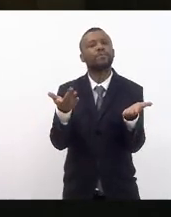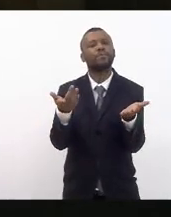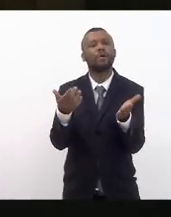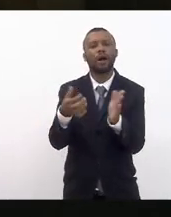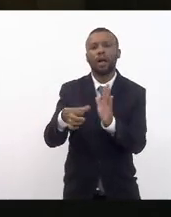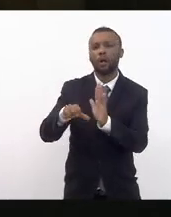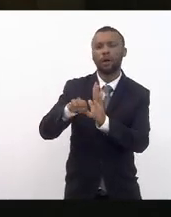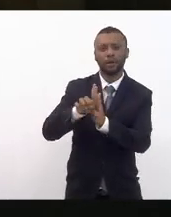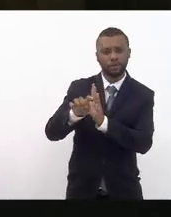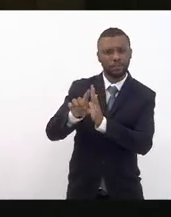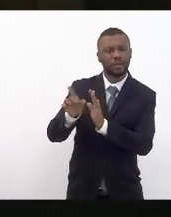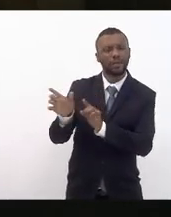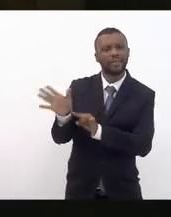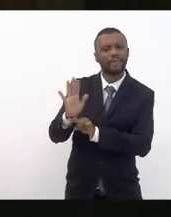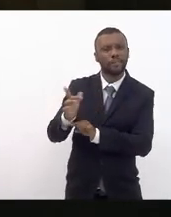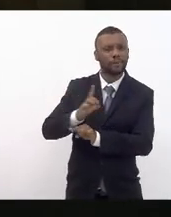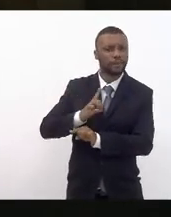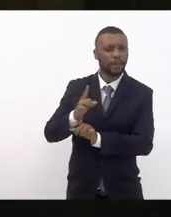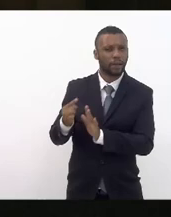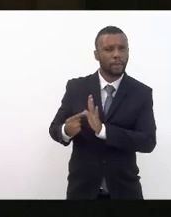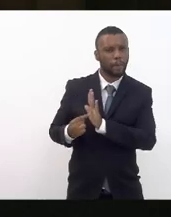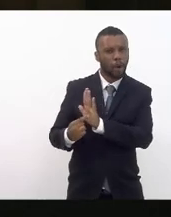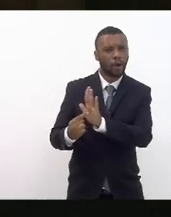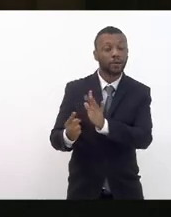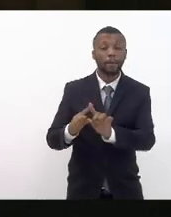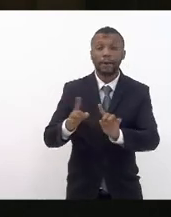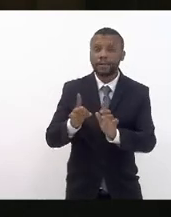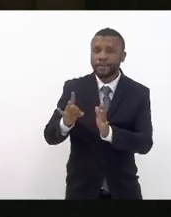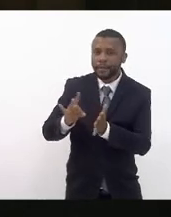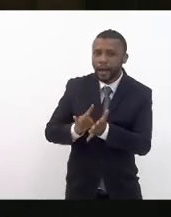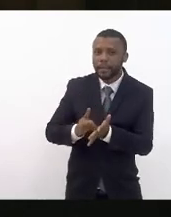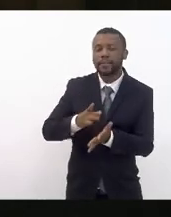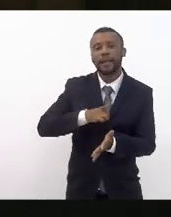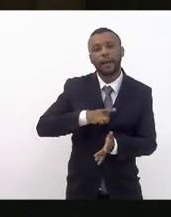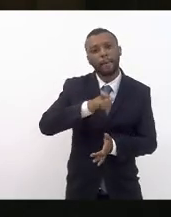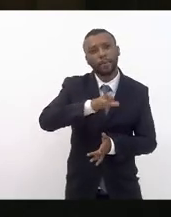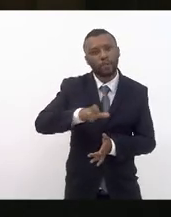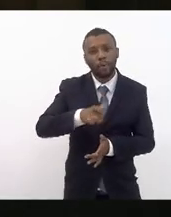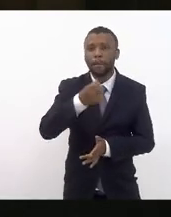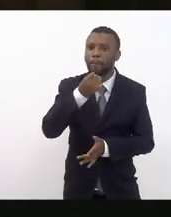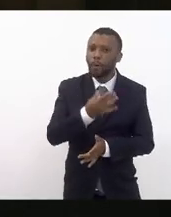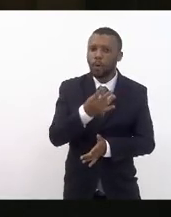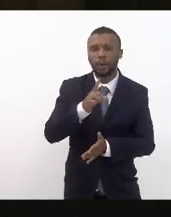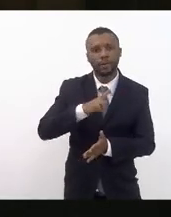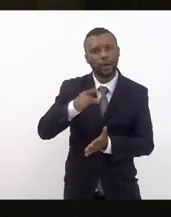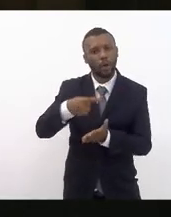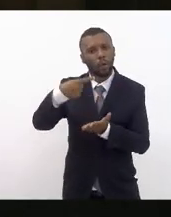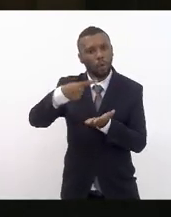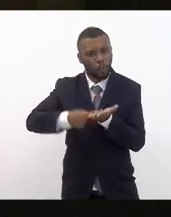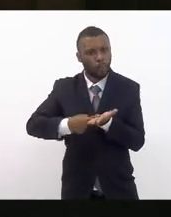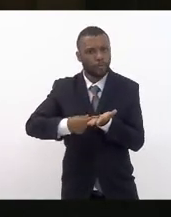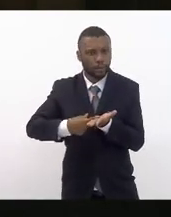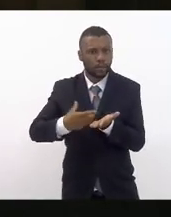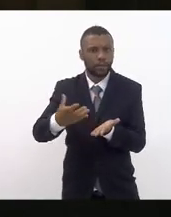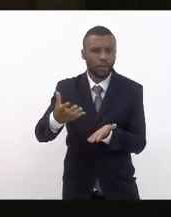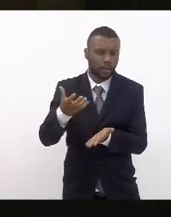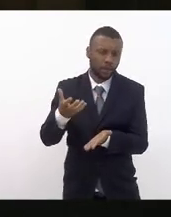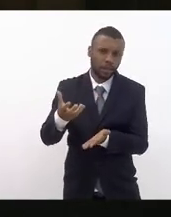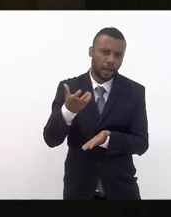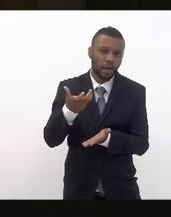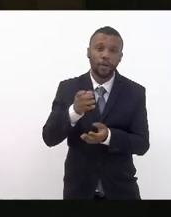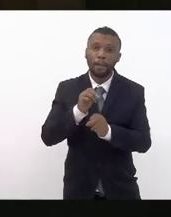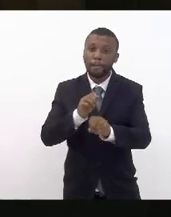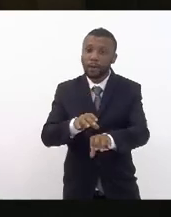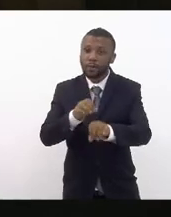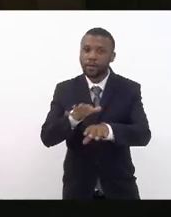que esse filme traz. Mas, na realidade, existem pessoas boas e compromissadas que querem uma